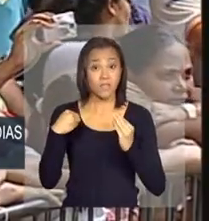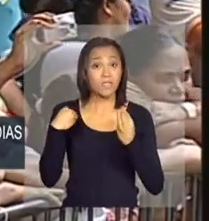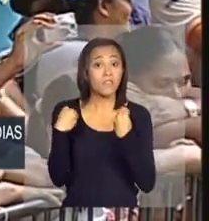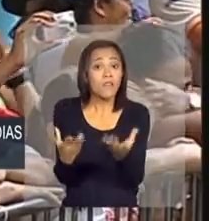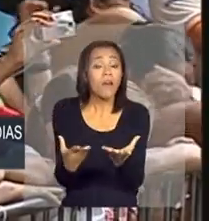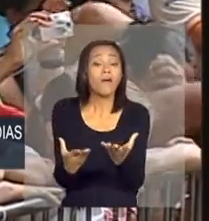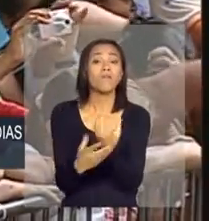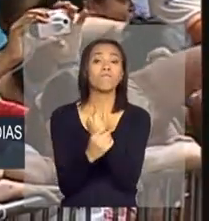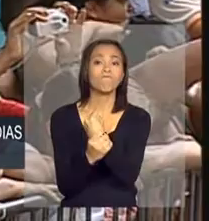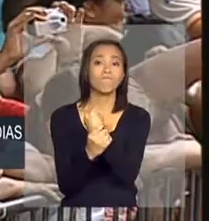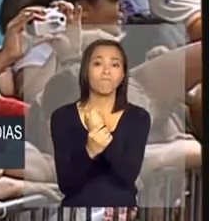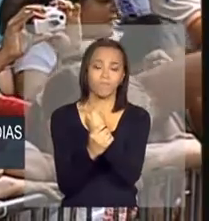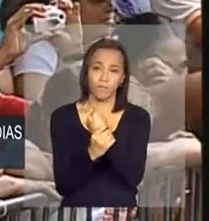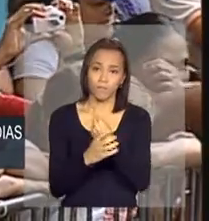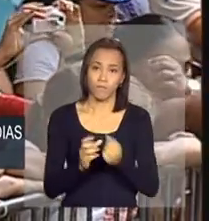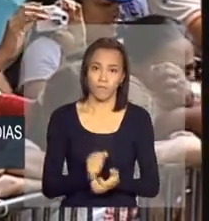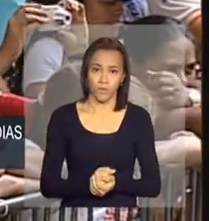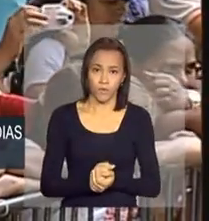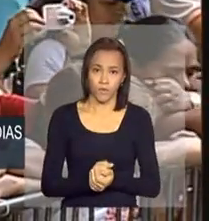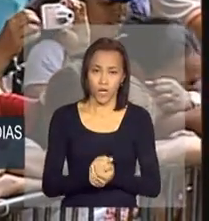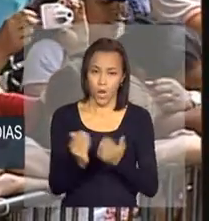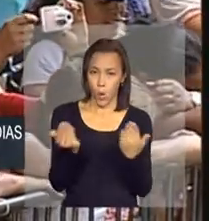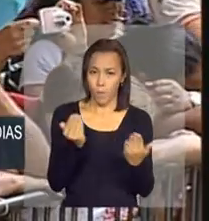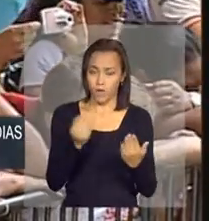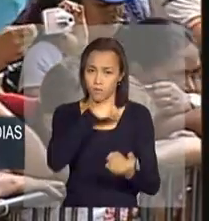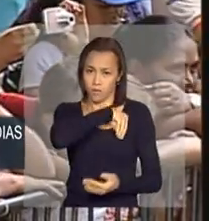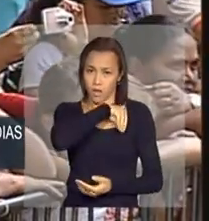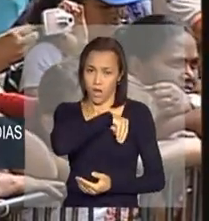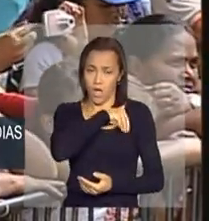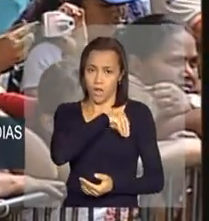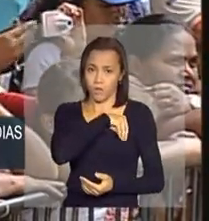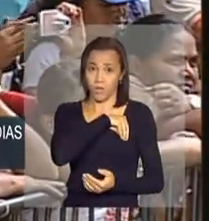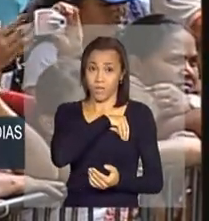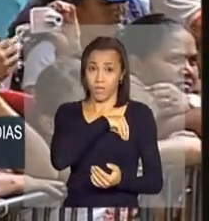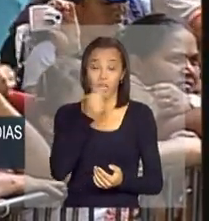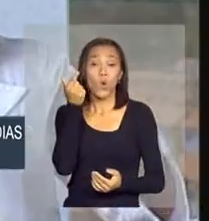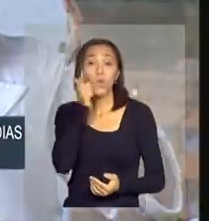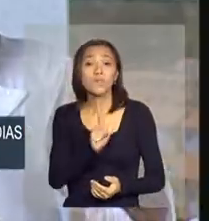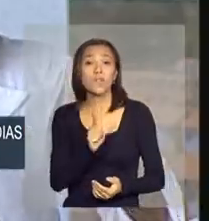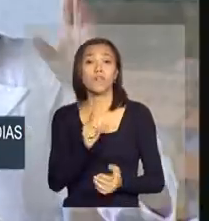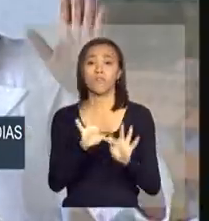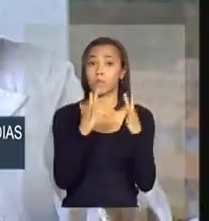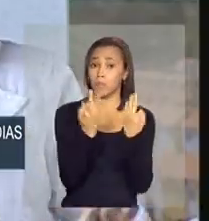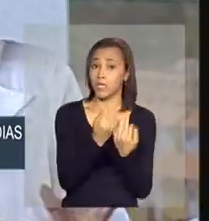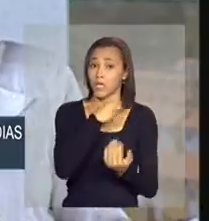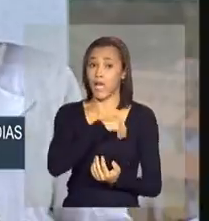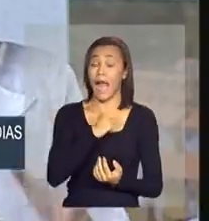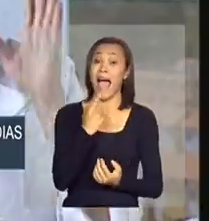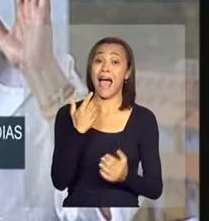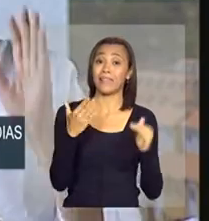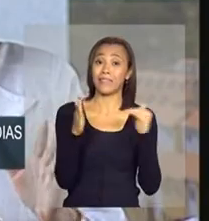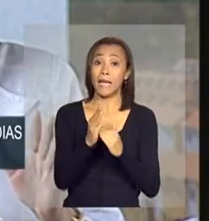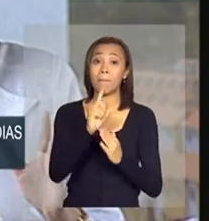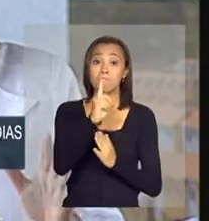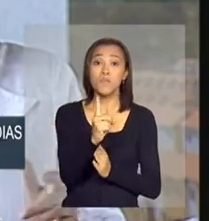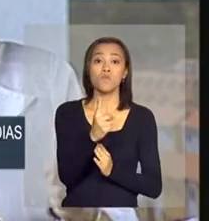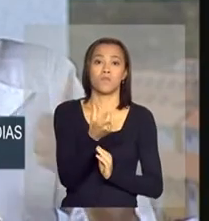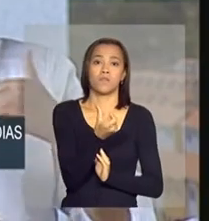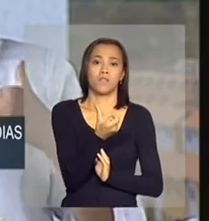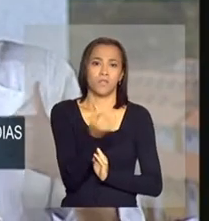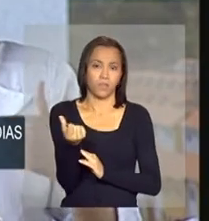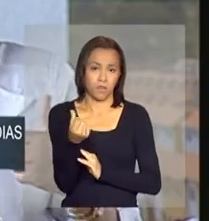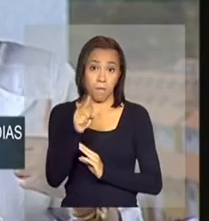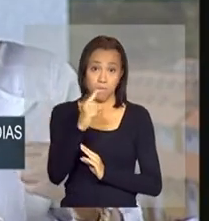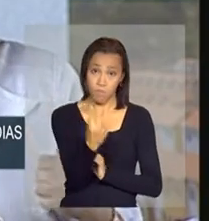figura para faixa de renda de até que ganha familiar que ganha até 1.600 reais